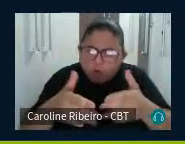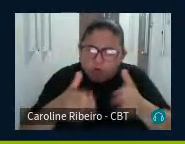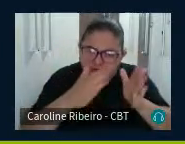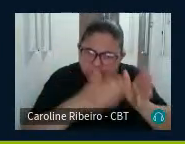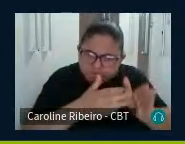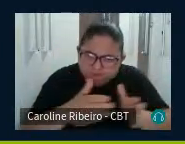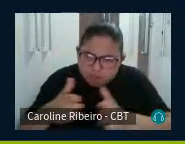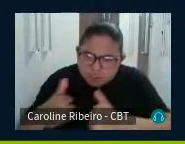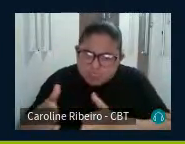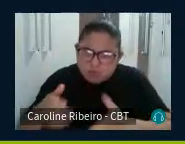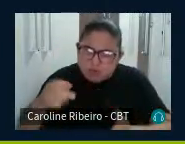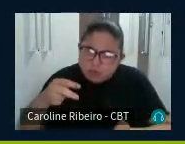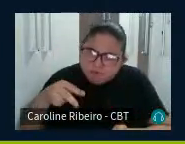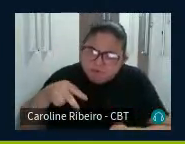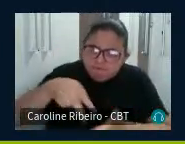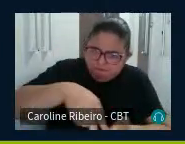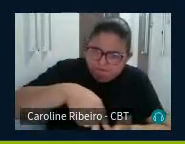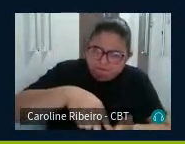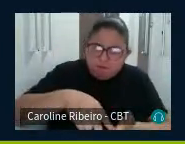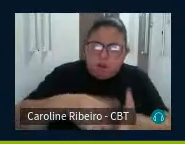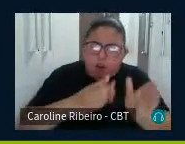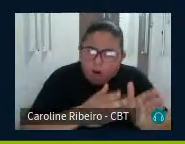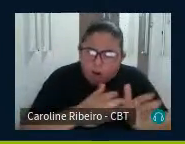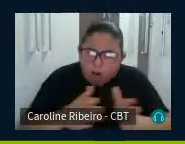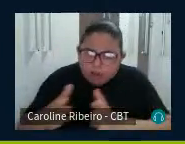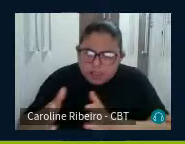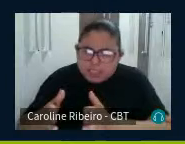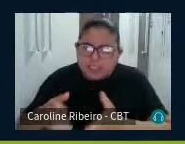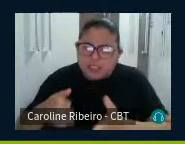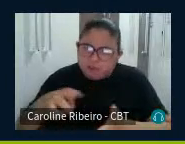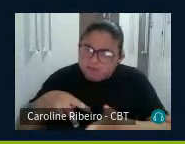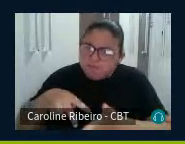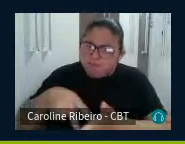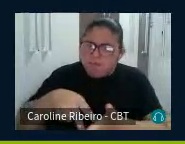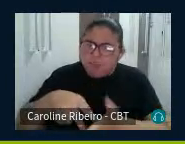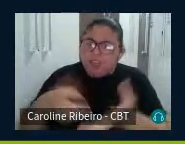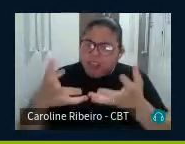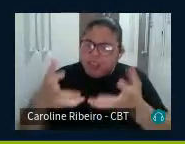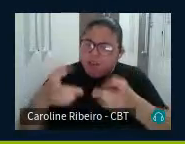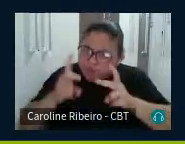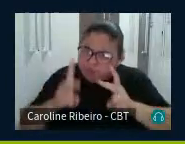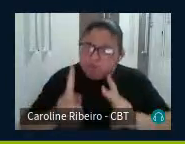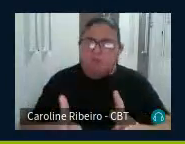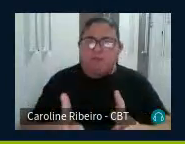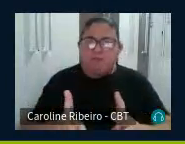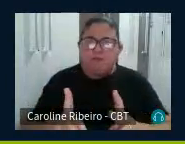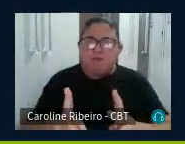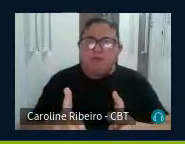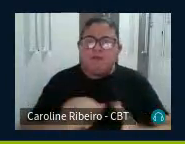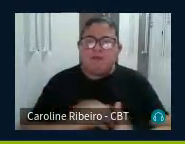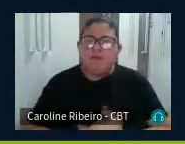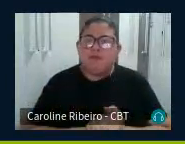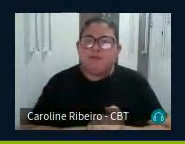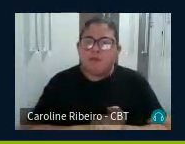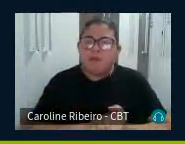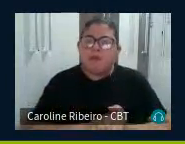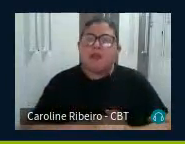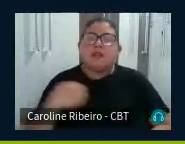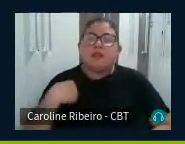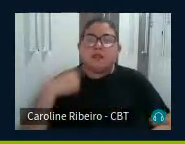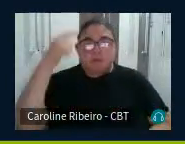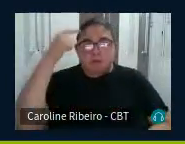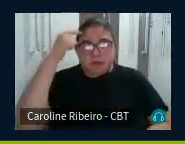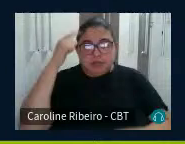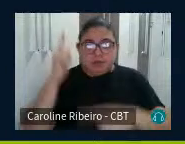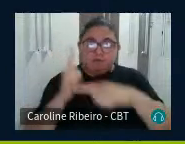você tiver um foco e boa vontade e persistência, você chega lá. Quais os pontos positivos?